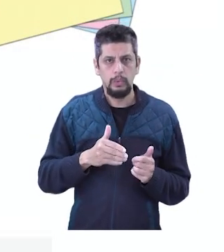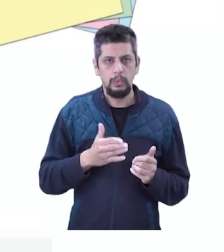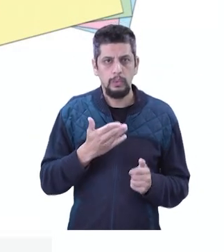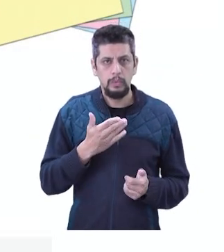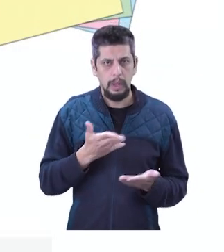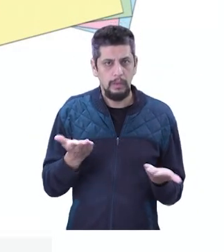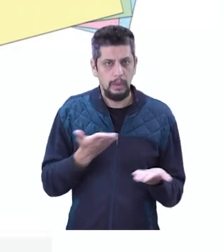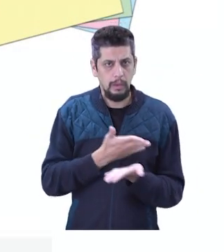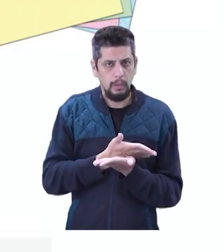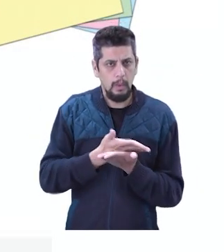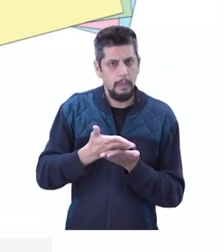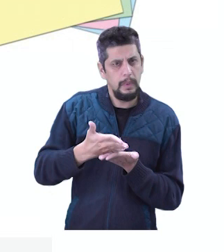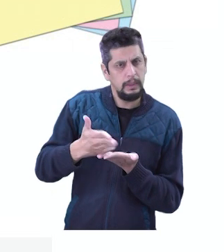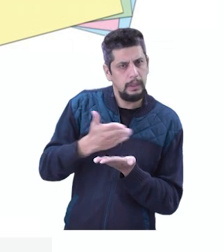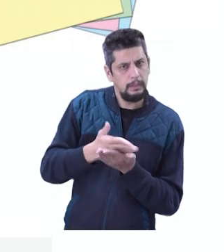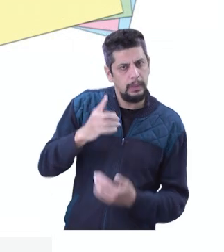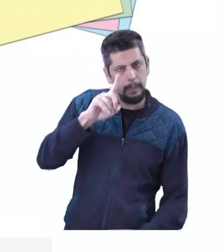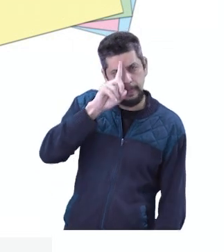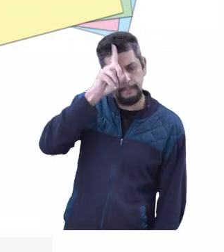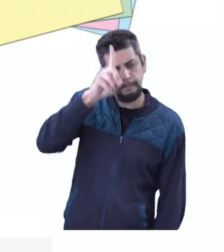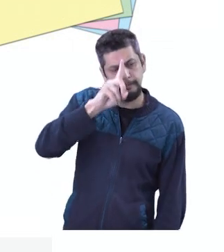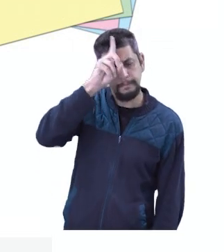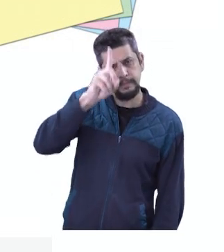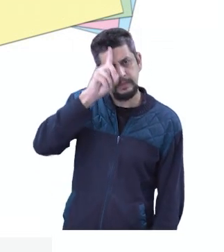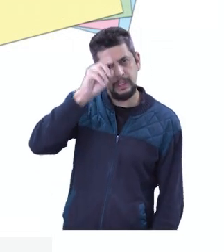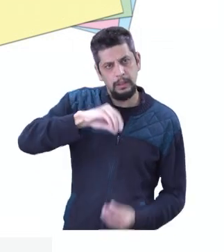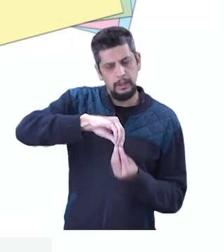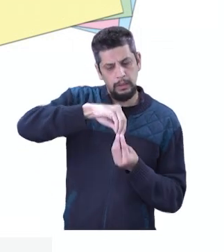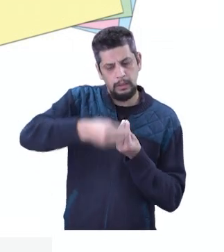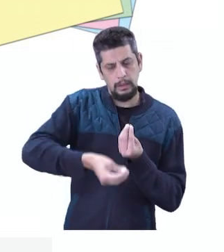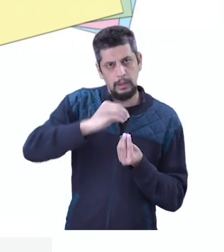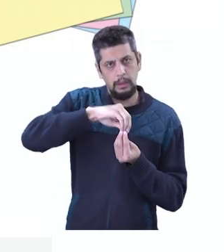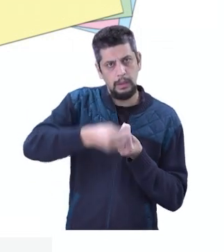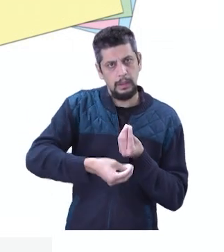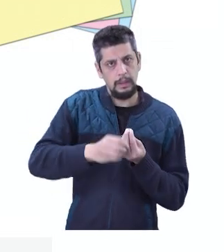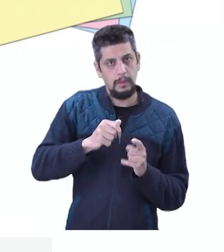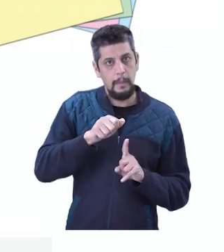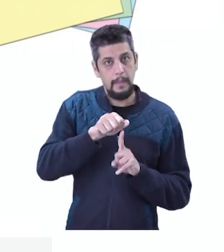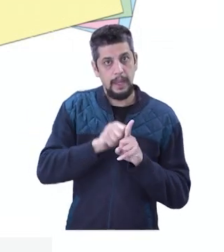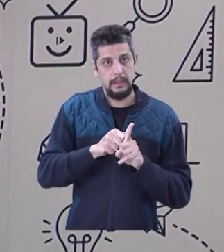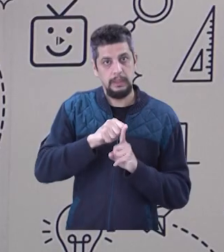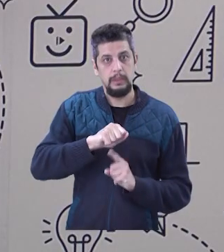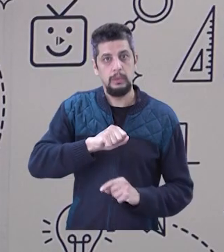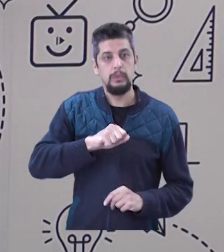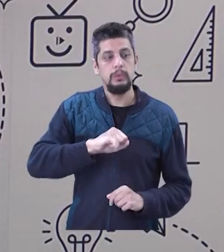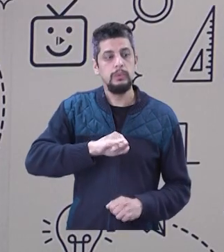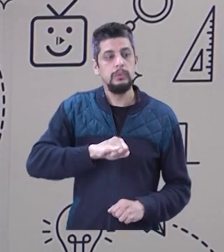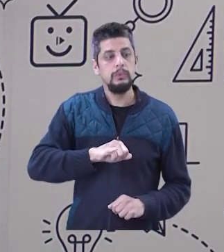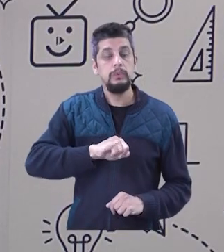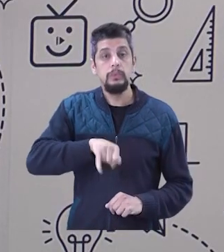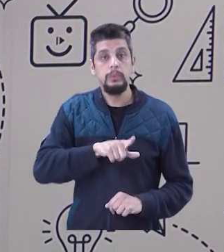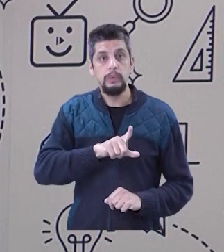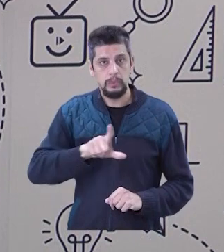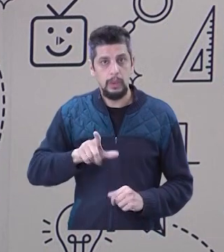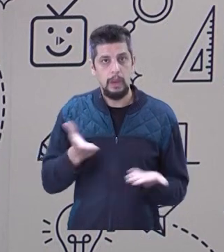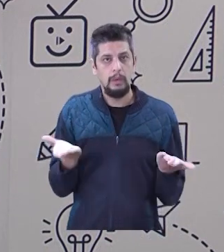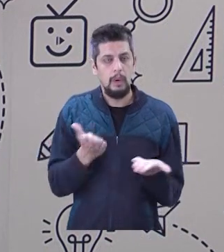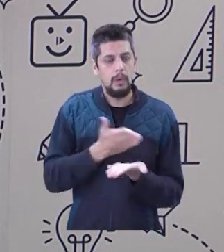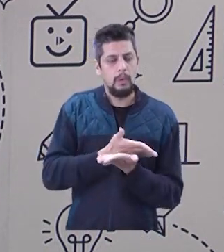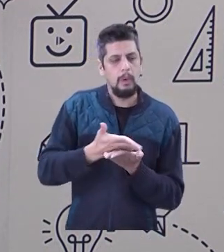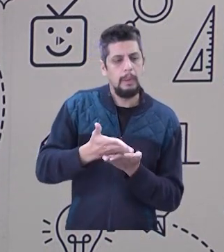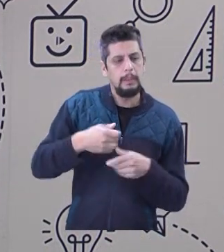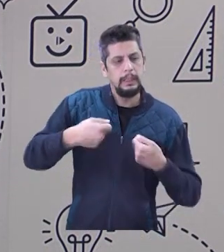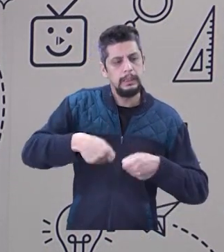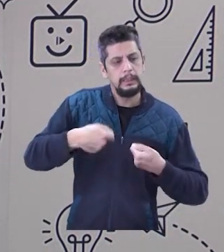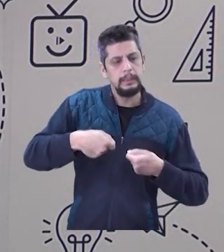né? Vamos começar uma ideia de fazer um calendário? Calendário do mês de julho que a gente vai fazer, né? Uhum. Vamos lá, então.